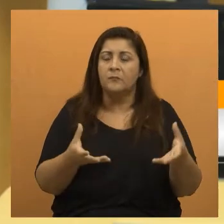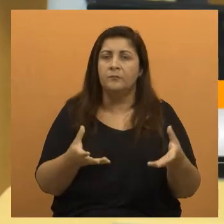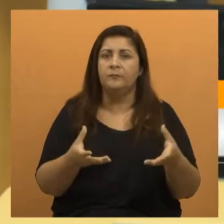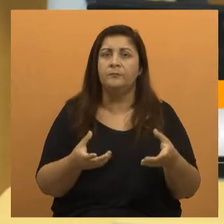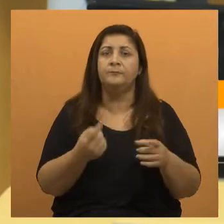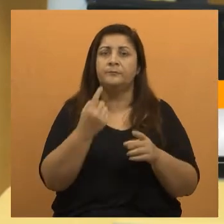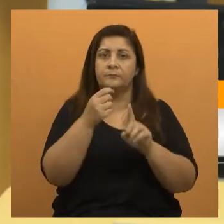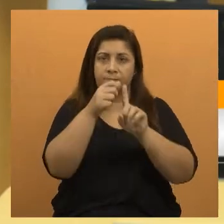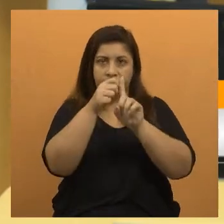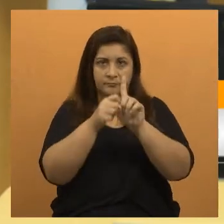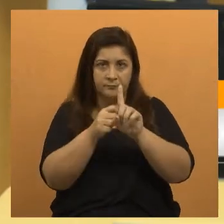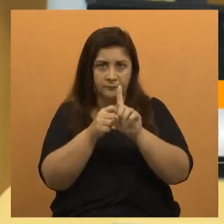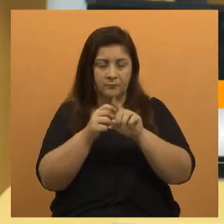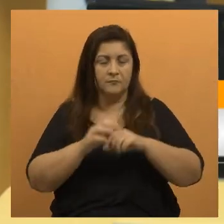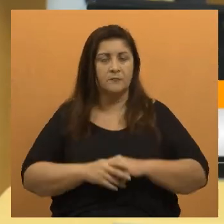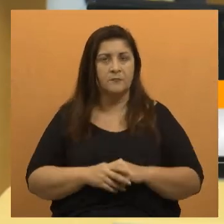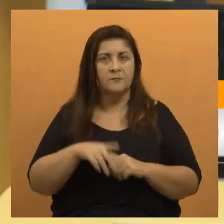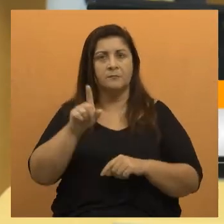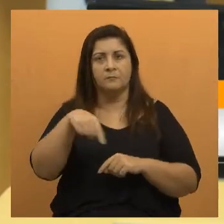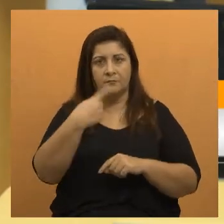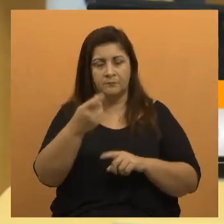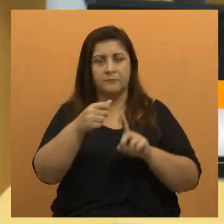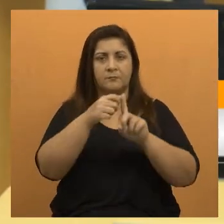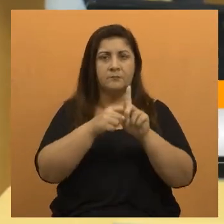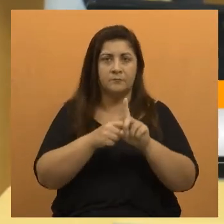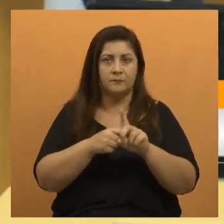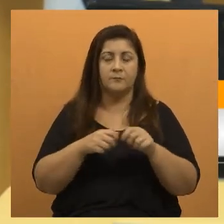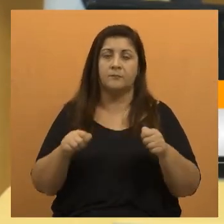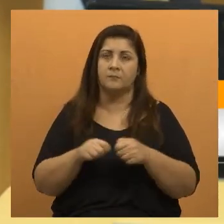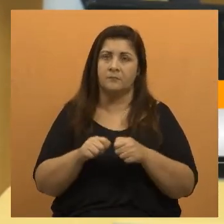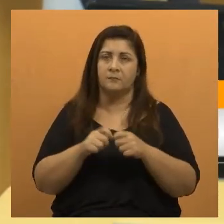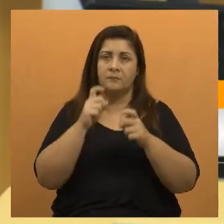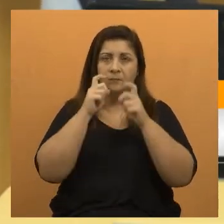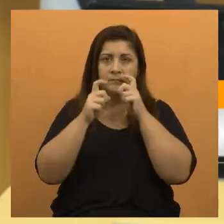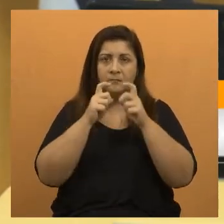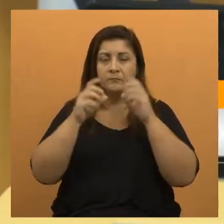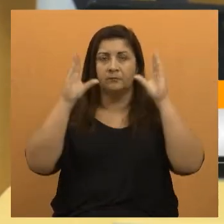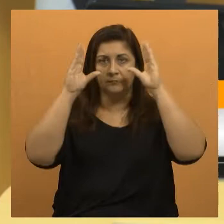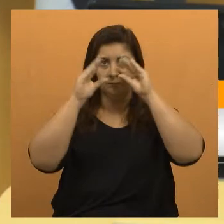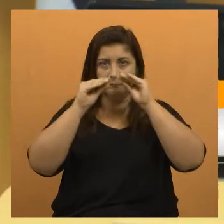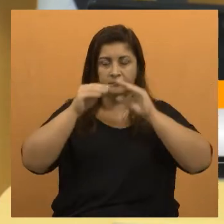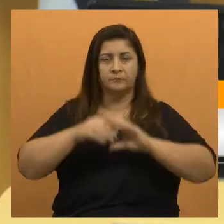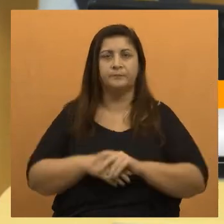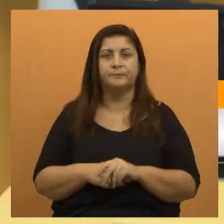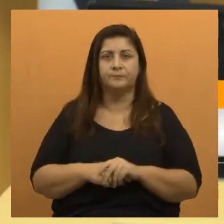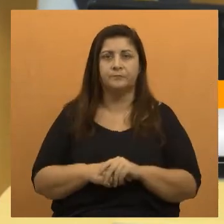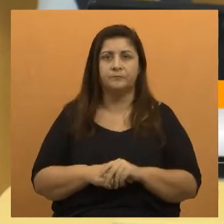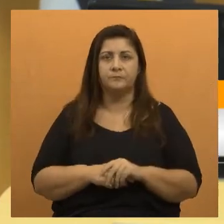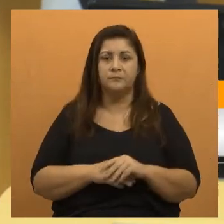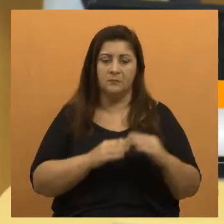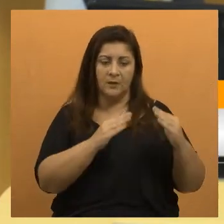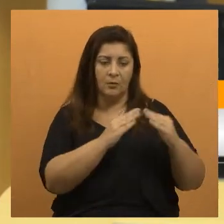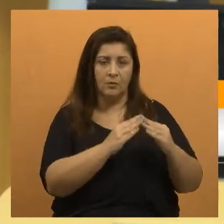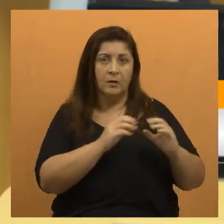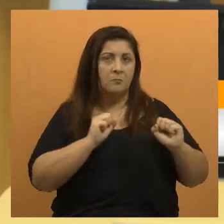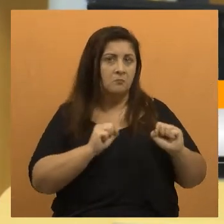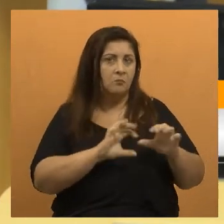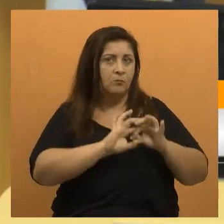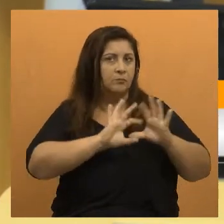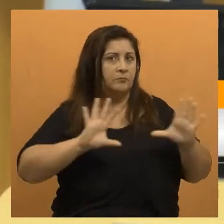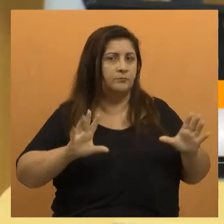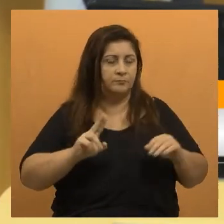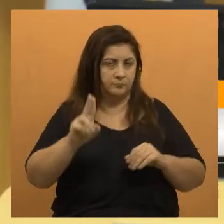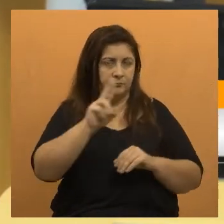mensais, realizadas normalmente no período noturno em imóveis de uso comunitário, seguindo uma